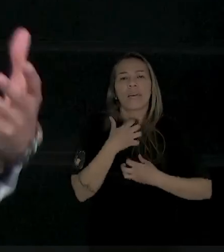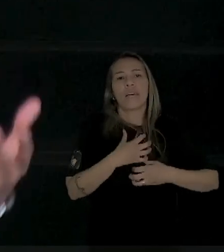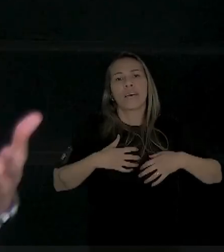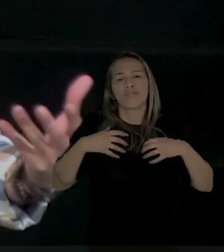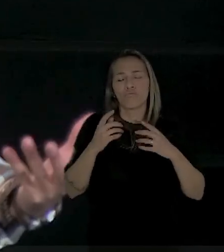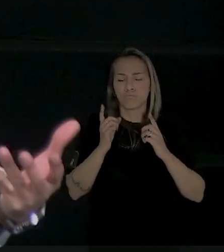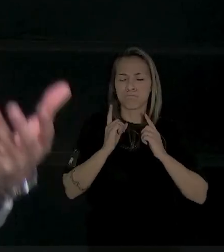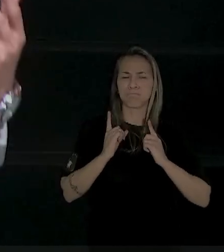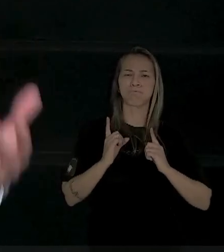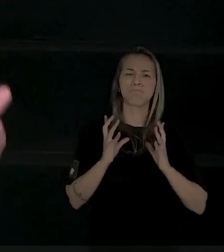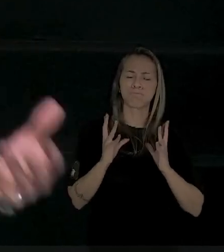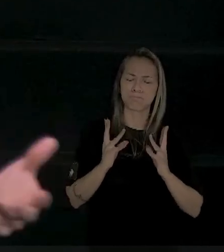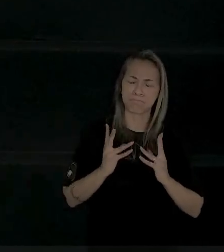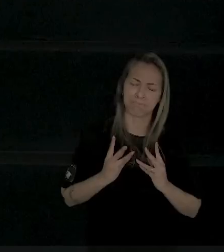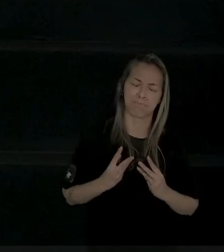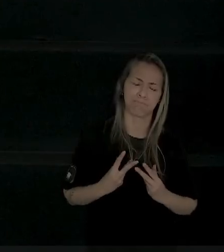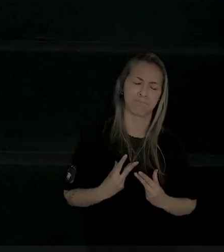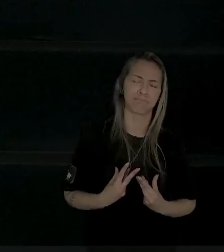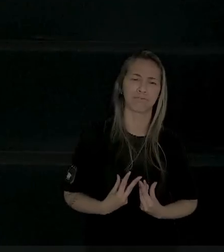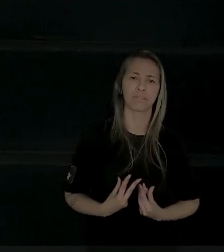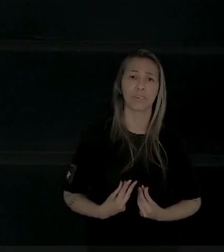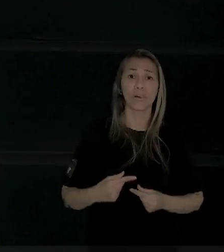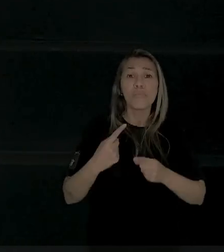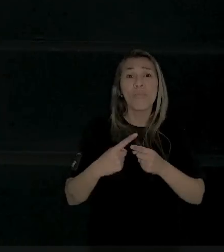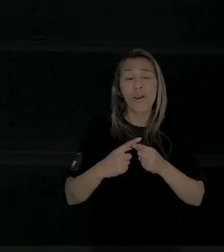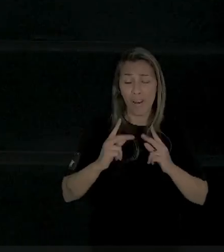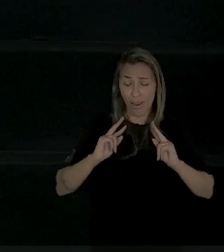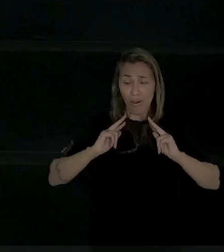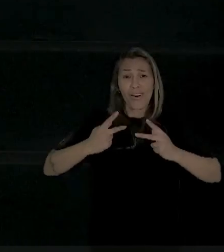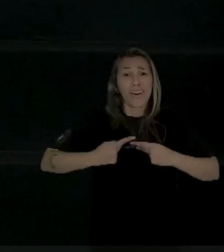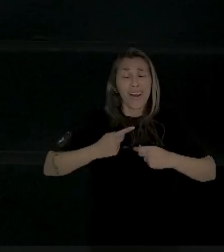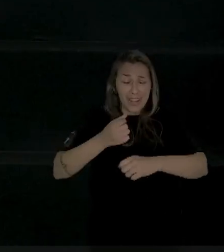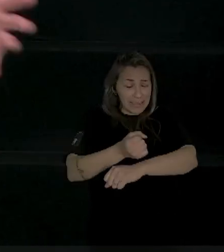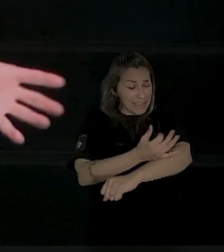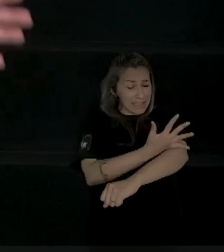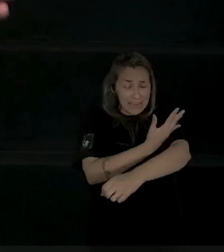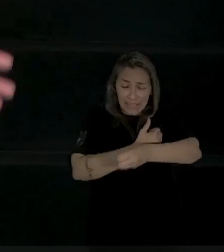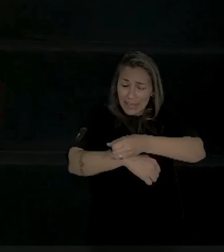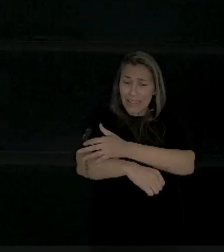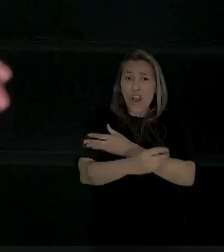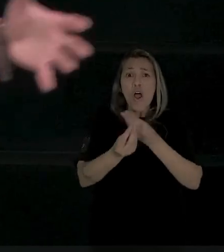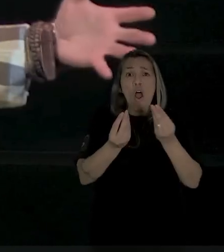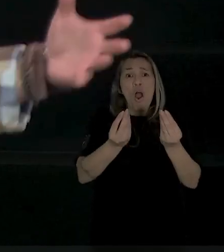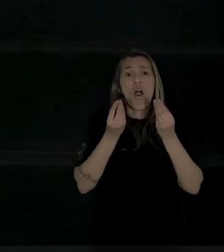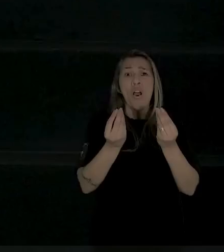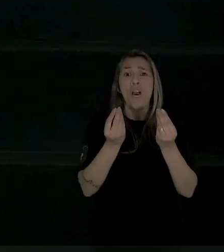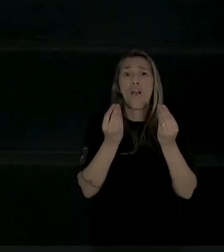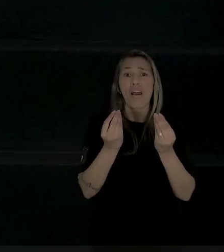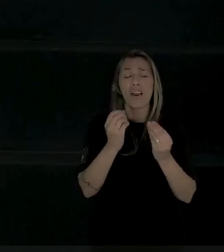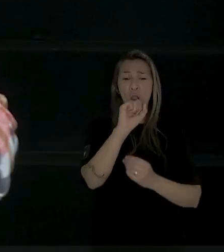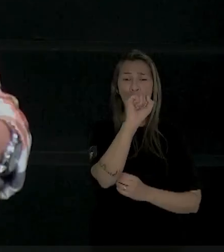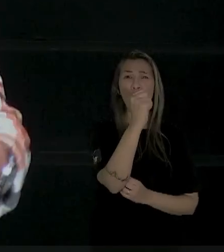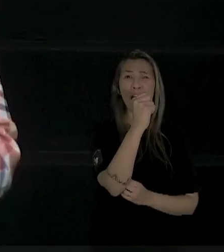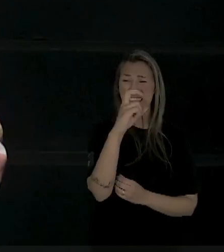Por quê? Irmãos, não dá para entender nossas emoções. Não dá para entender como um homem não tem medo de enfrentar